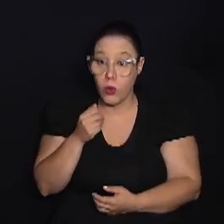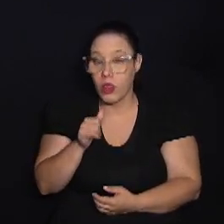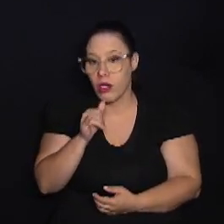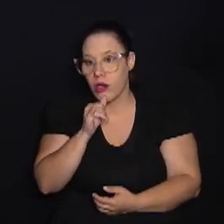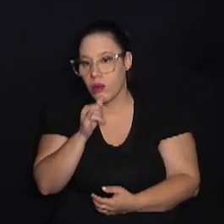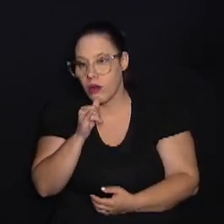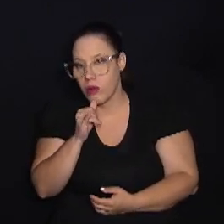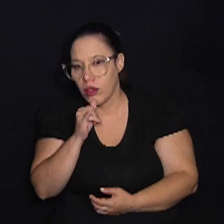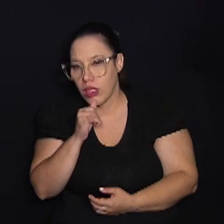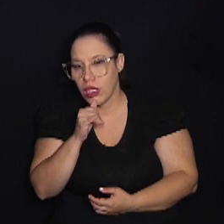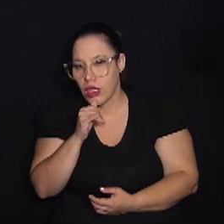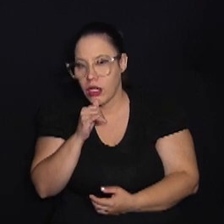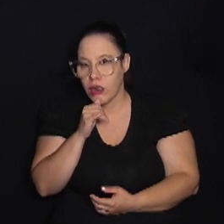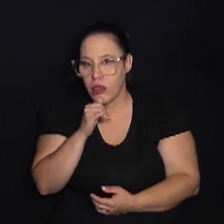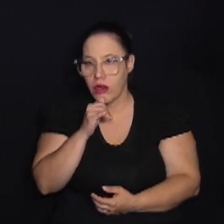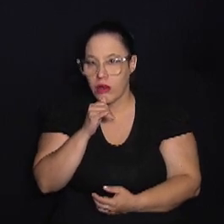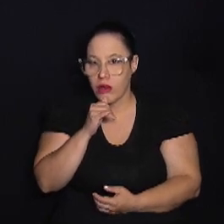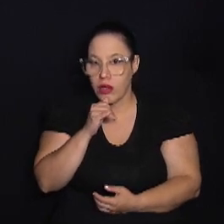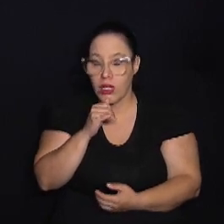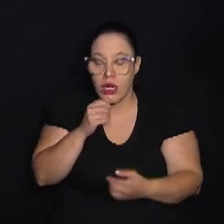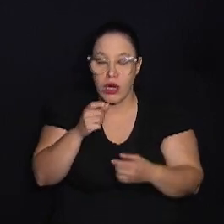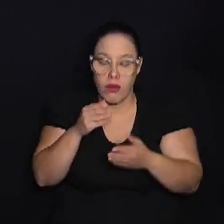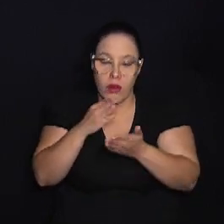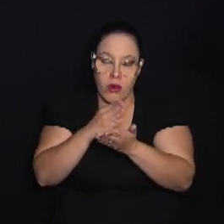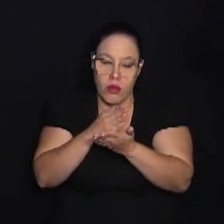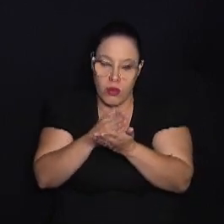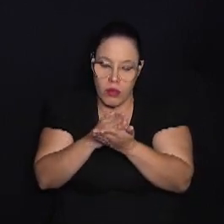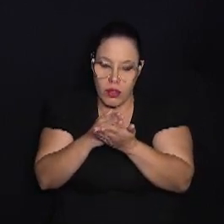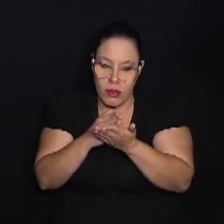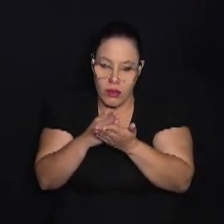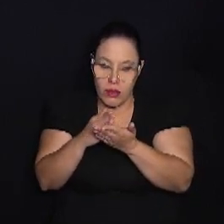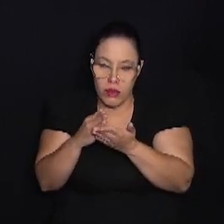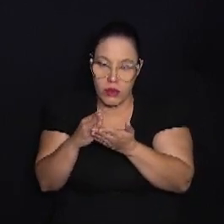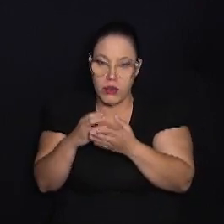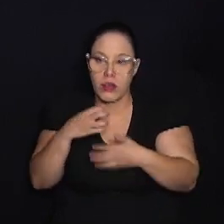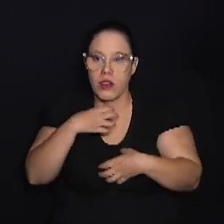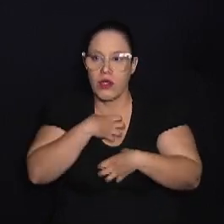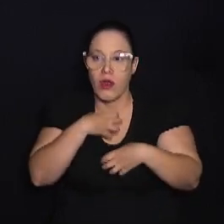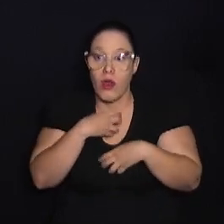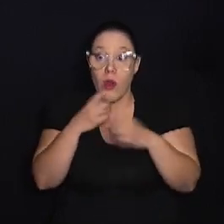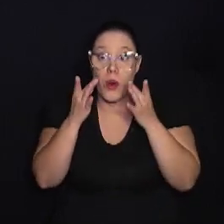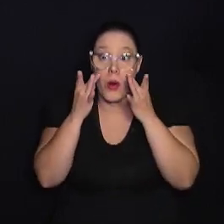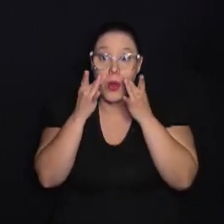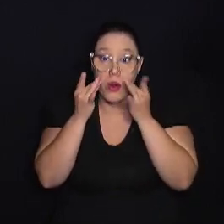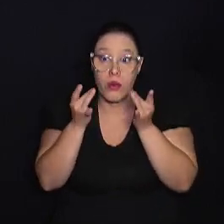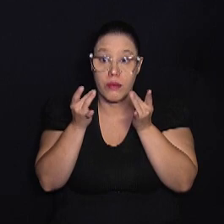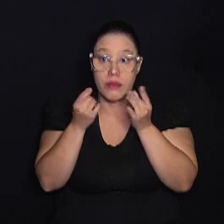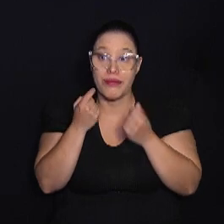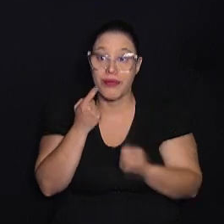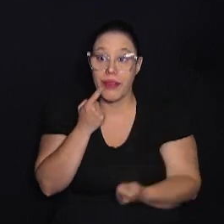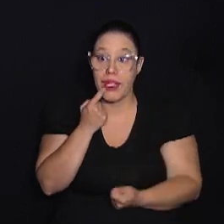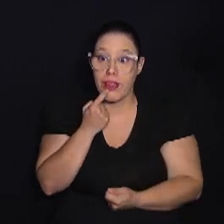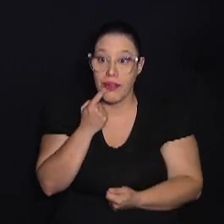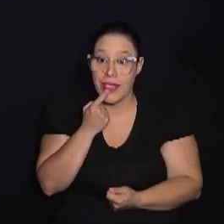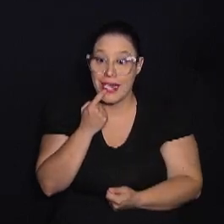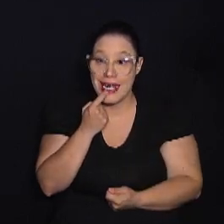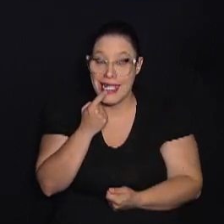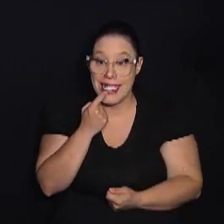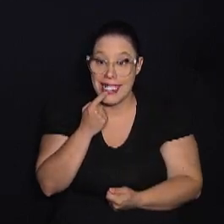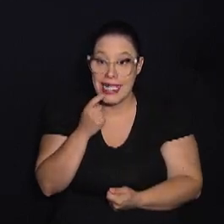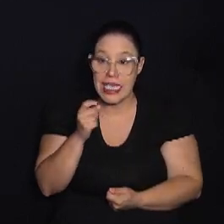fácil detecção se for numa fase precoce. Então, quais são os sintomas que a gente tem que se atentar? Feridas na boca que não cicatrizam,